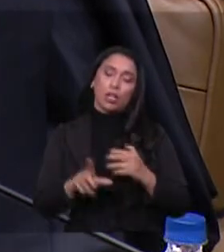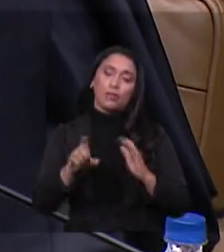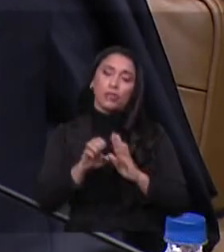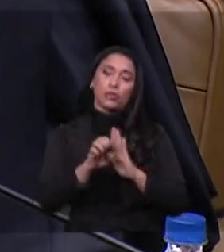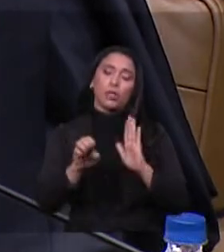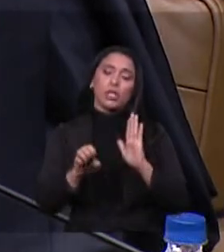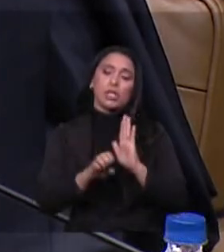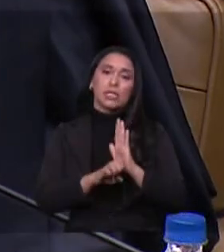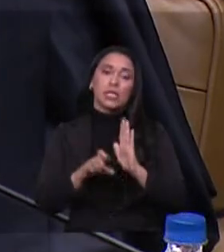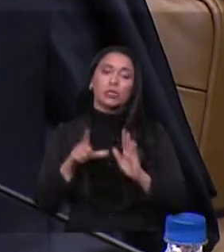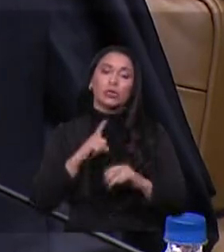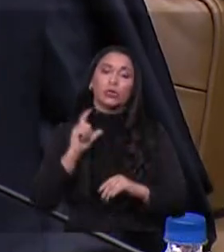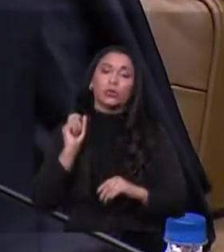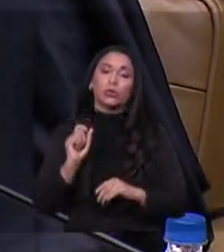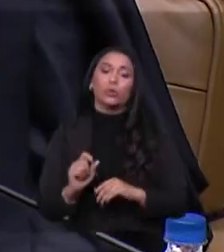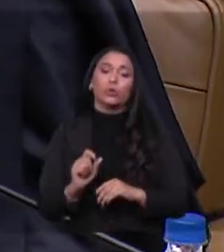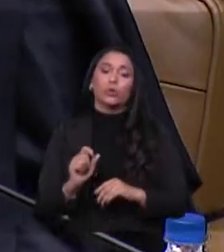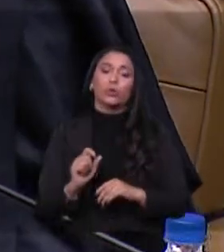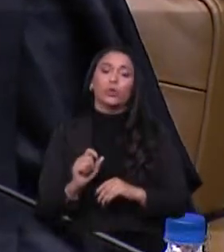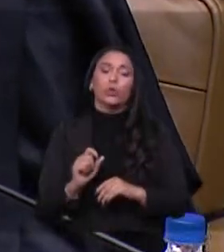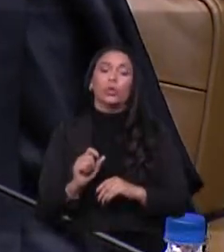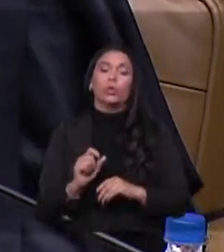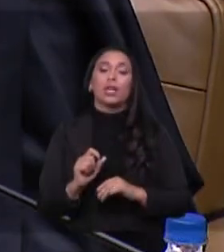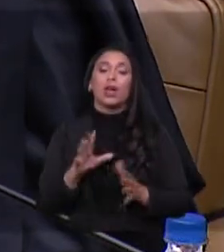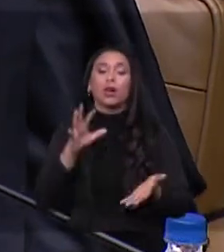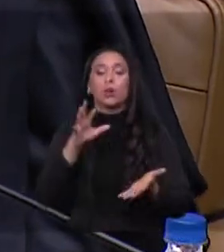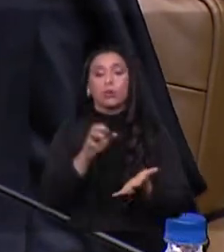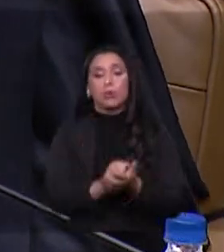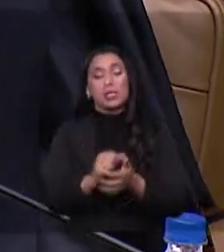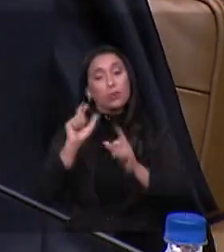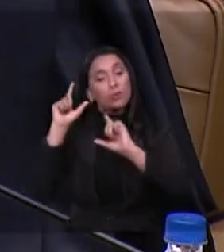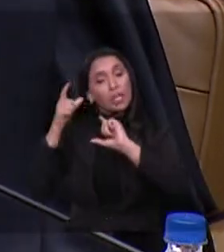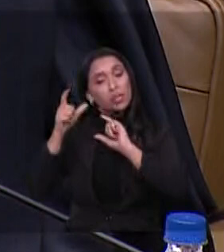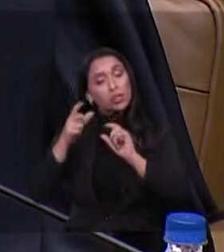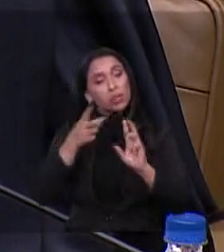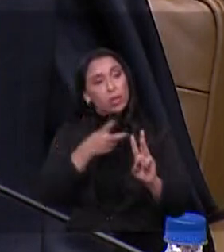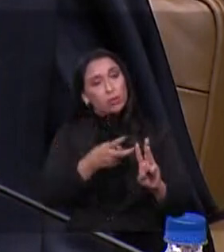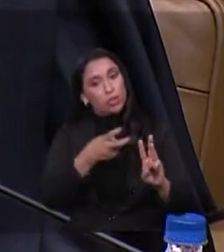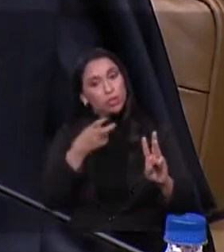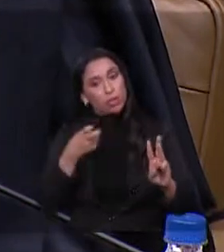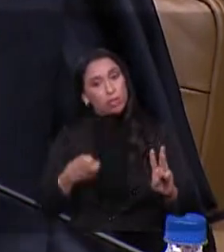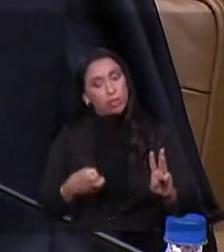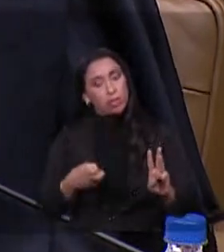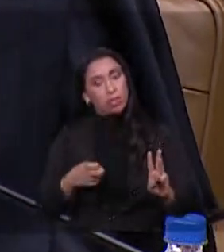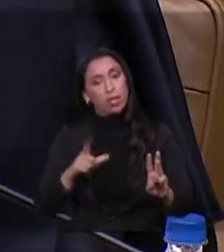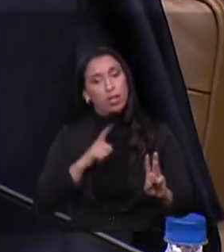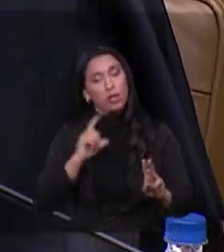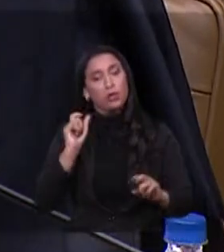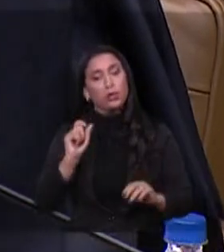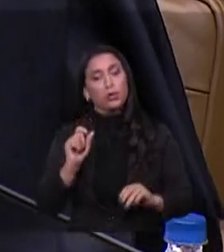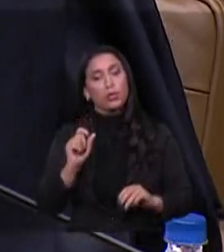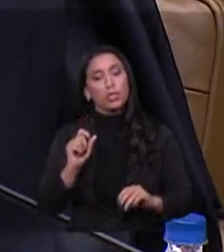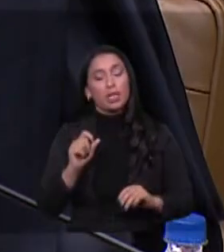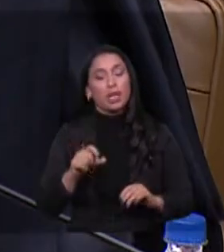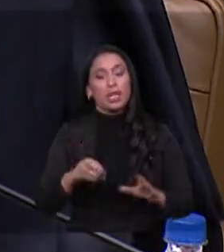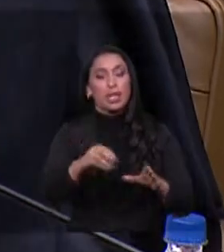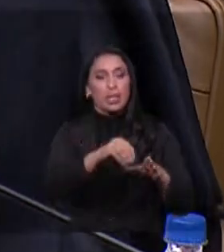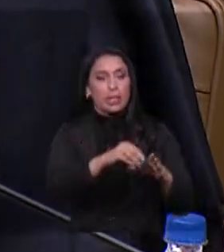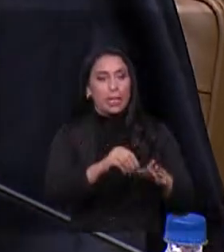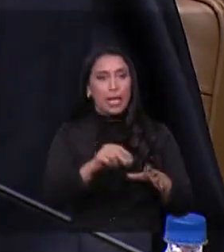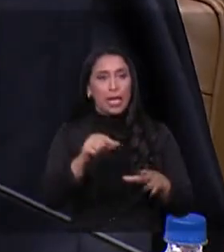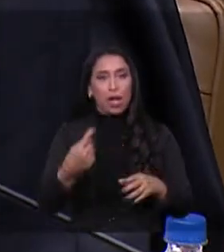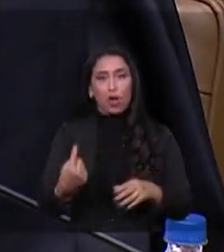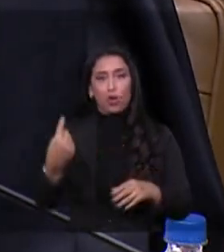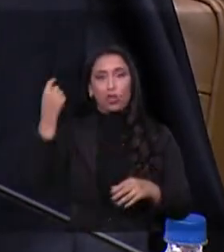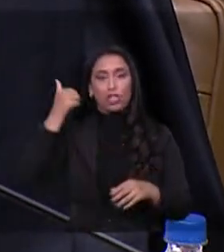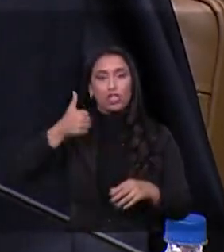Estatuto da Ocupação Tradicional Indígena, portanto, da posse indígena. A definição de terra originária, à